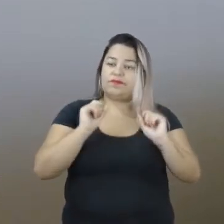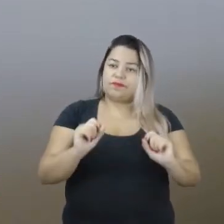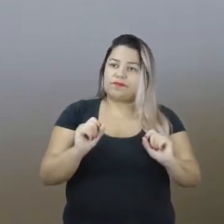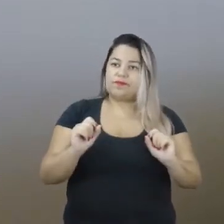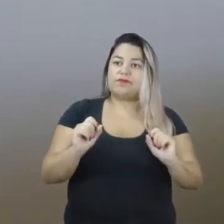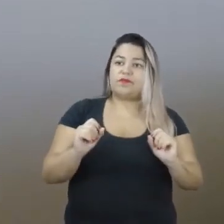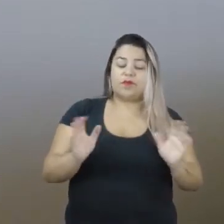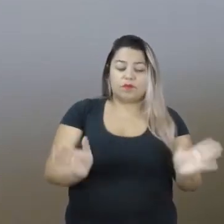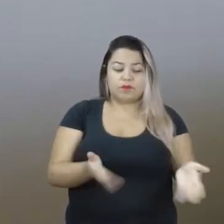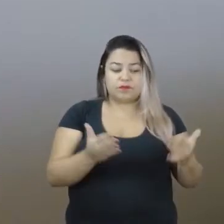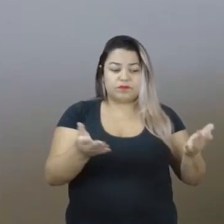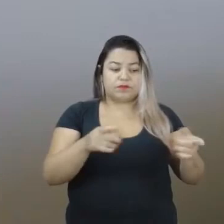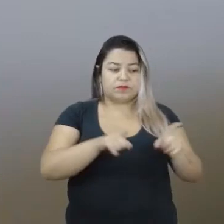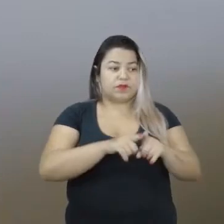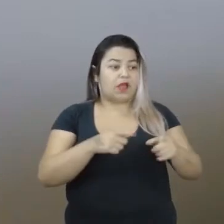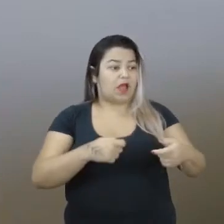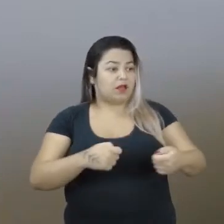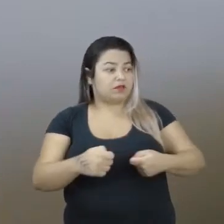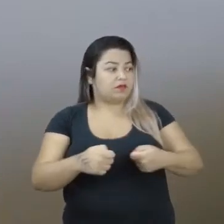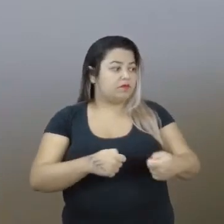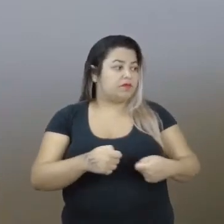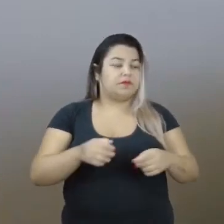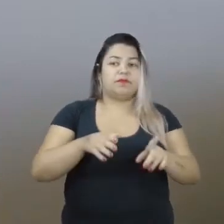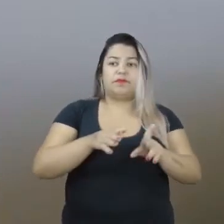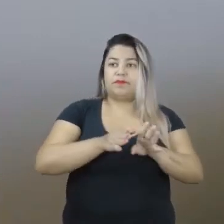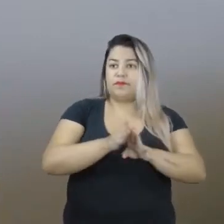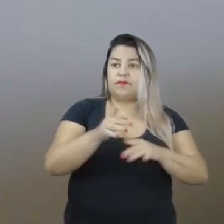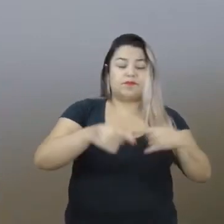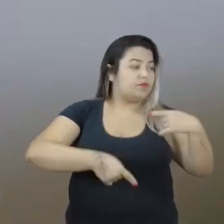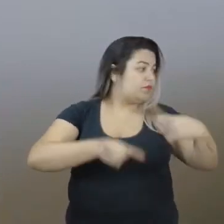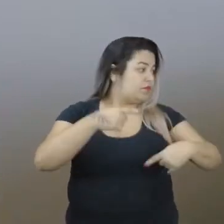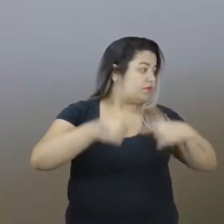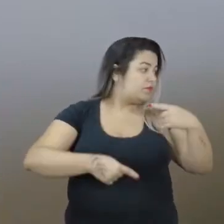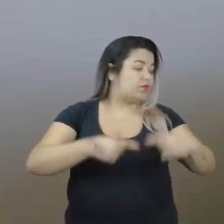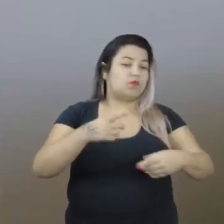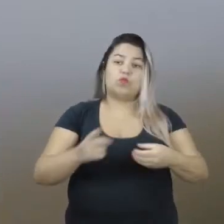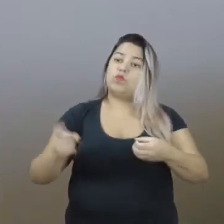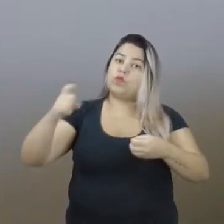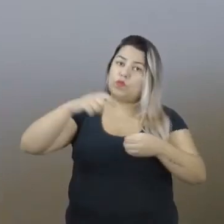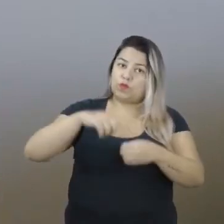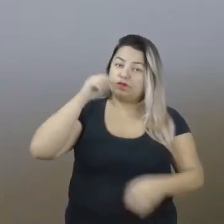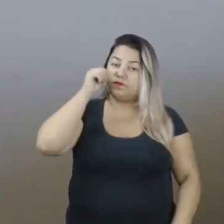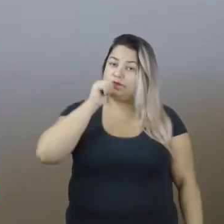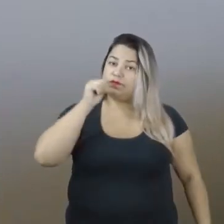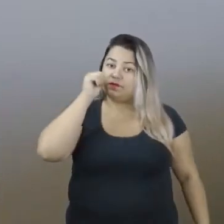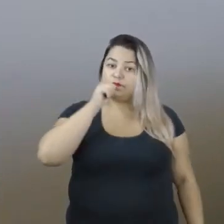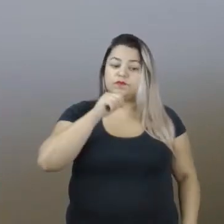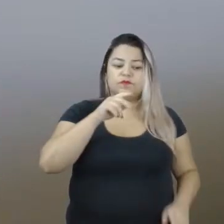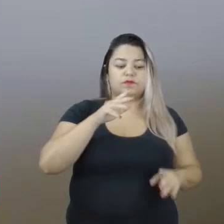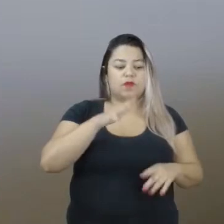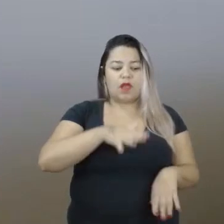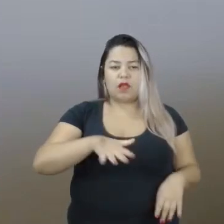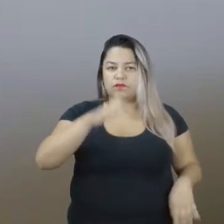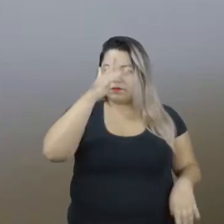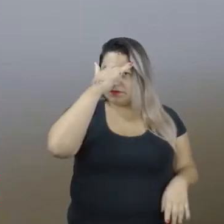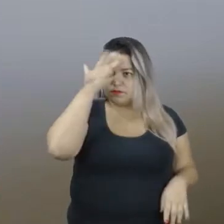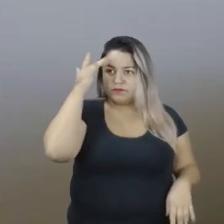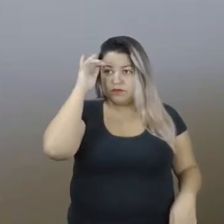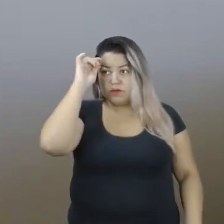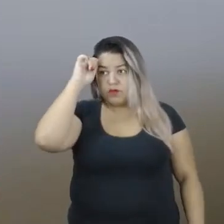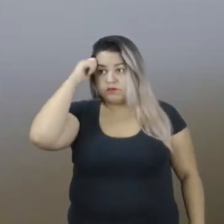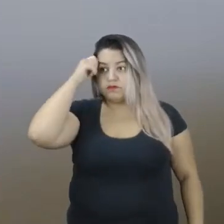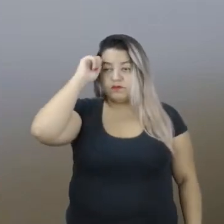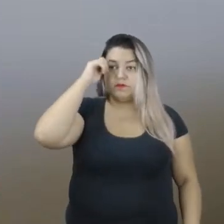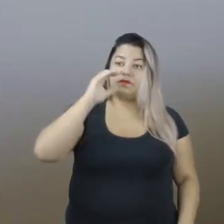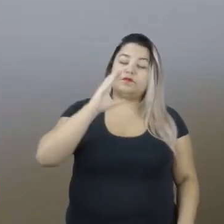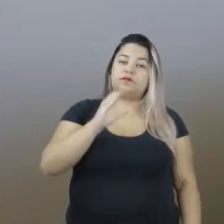formular, promover, articular, monitorar políticas voltadas para as mulheres e pessoas negras, quilombolas, indígenas, ciganas e